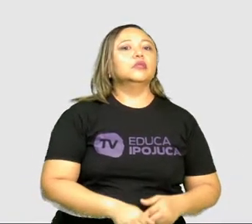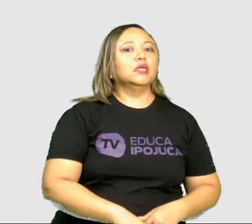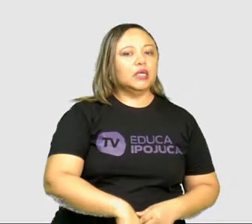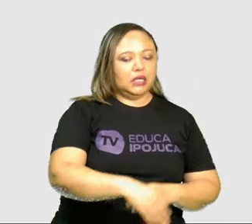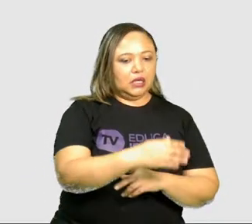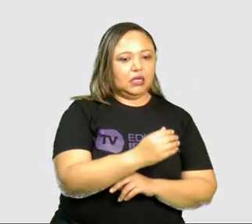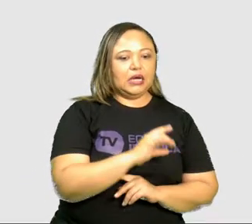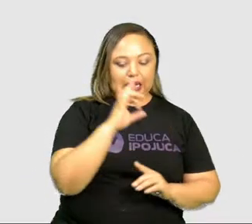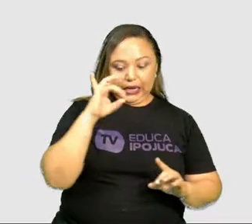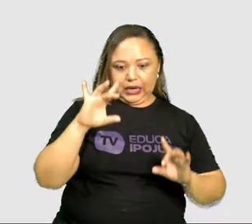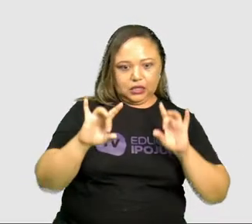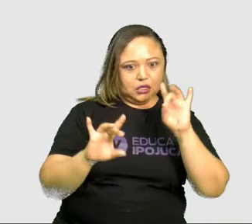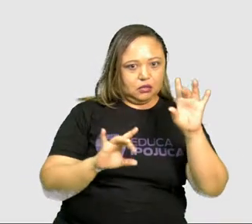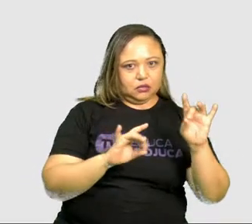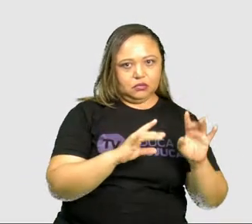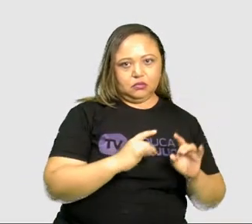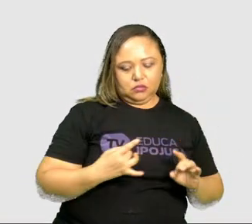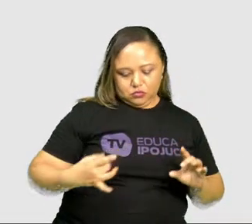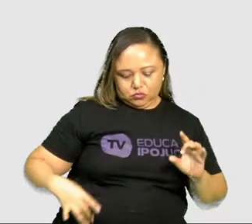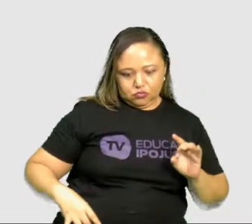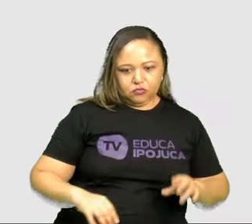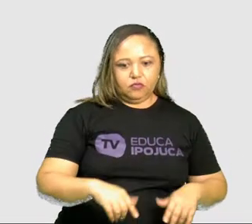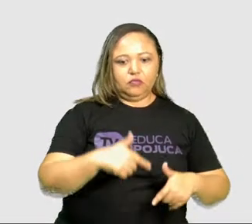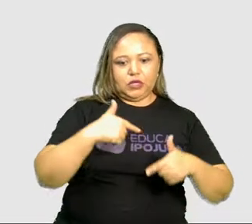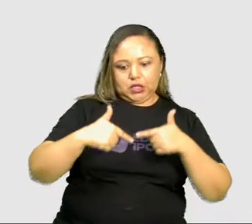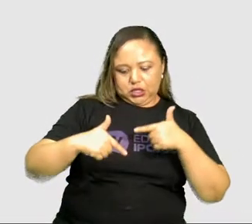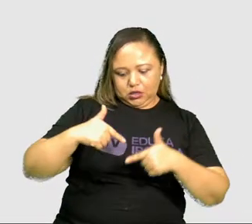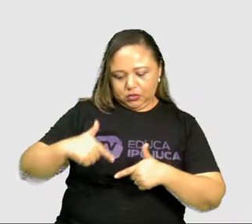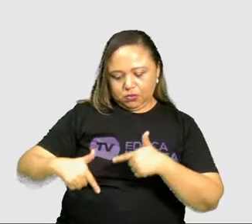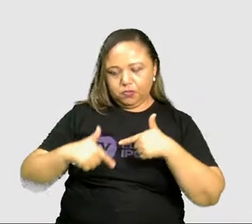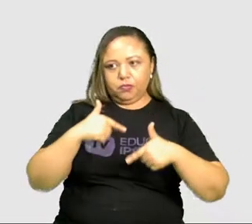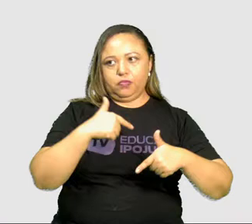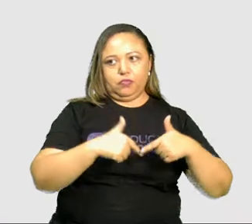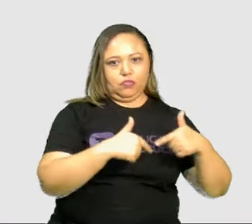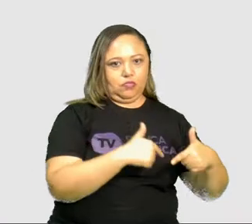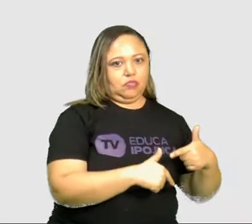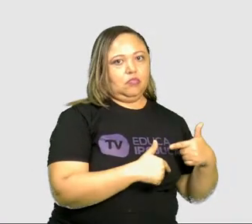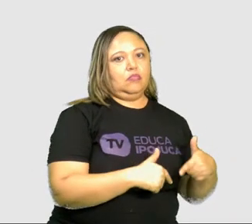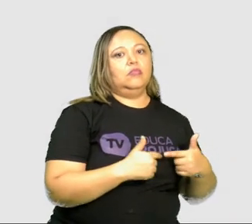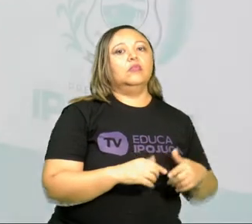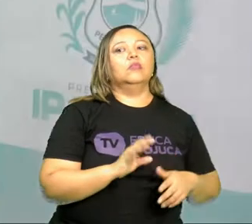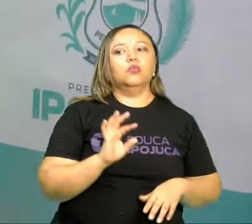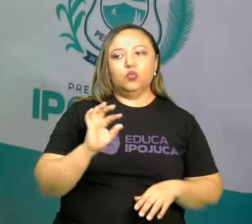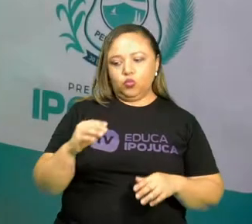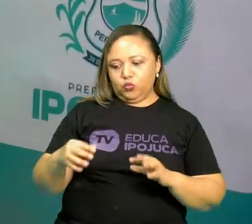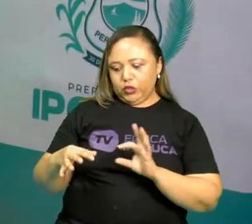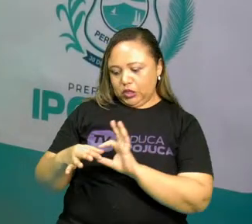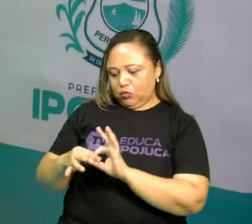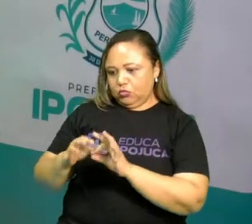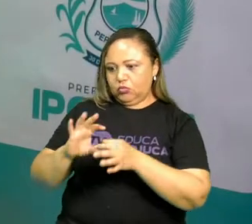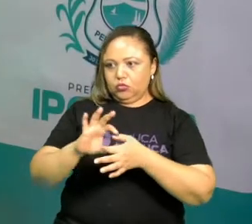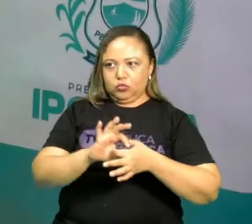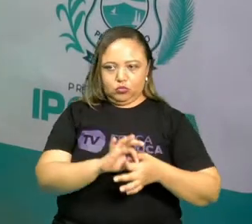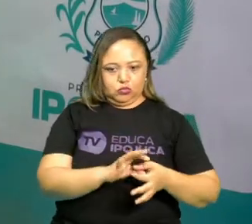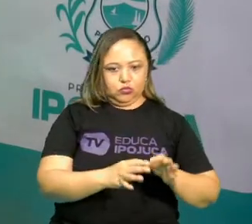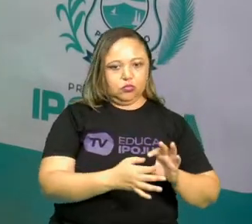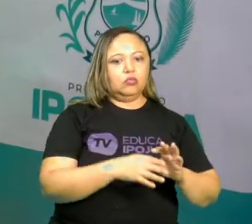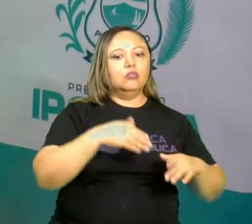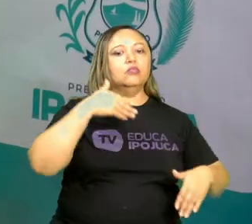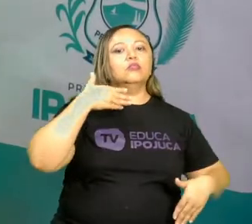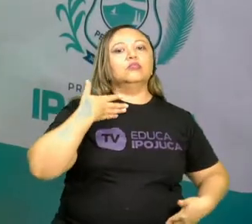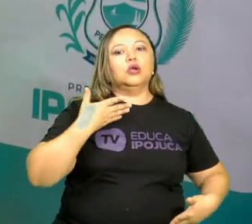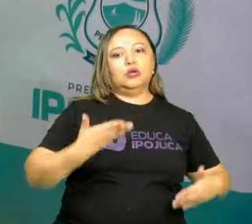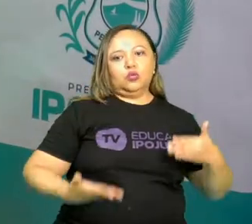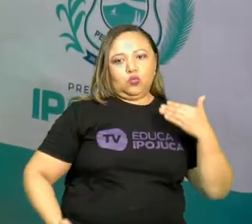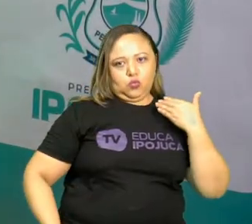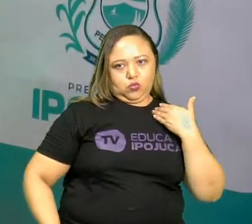organismo. Cada um vai estar trabalhando suas funções, contribuindo um com os outros para que o corpo